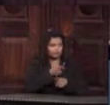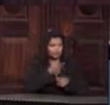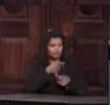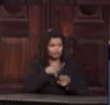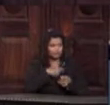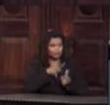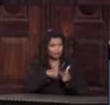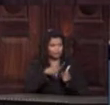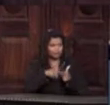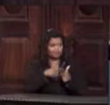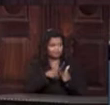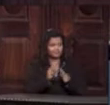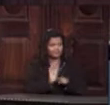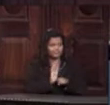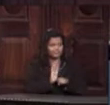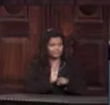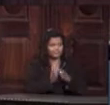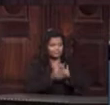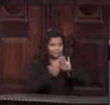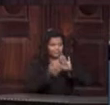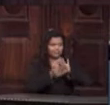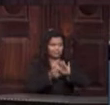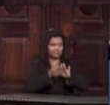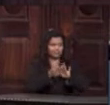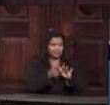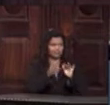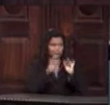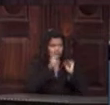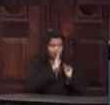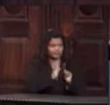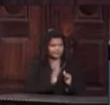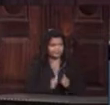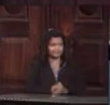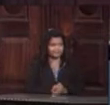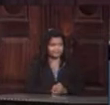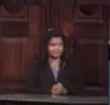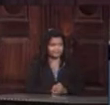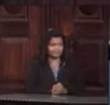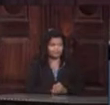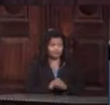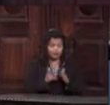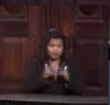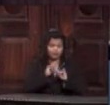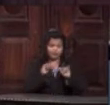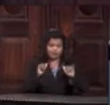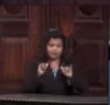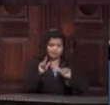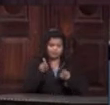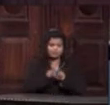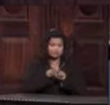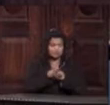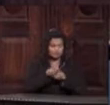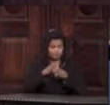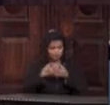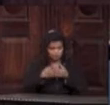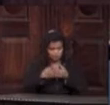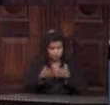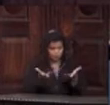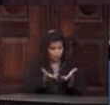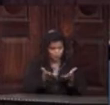18 horas na associação brasileira de imprensa abi e de lutas na histórica